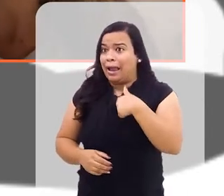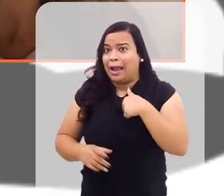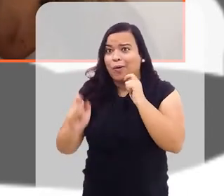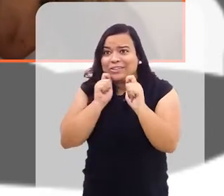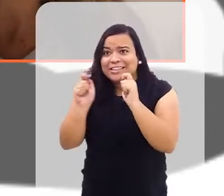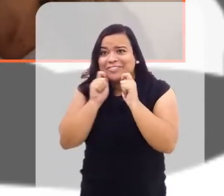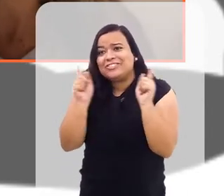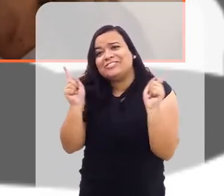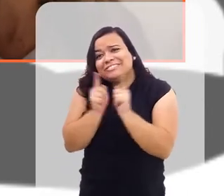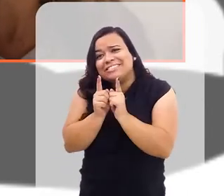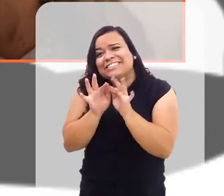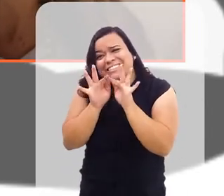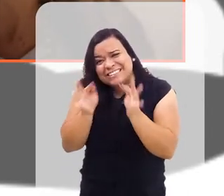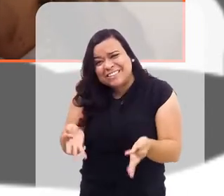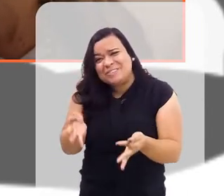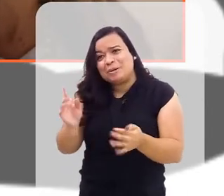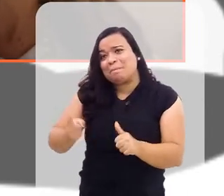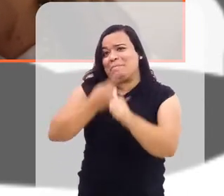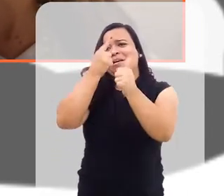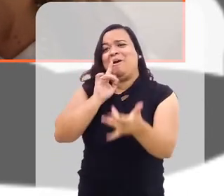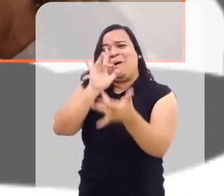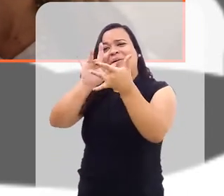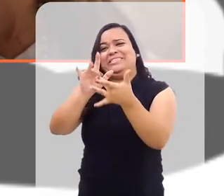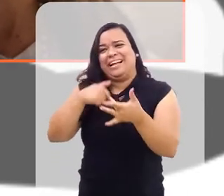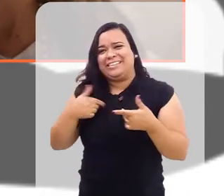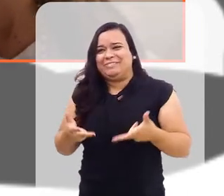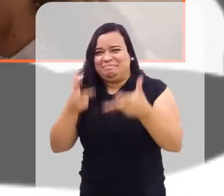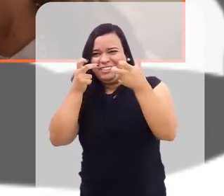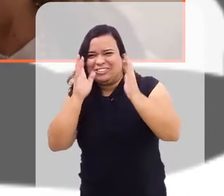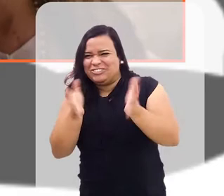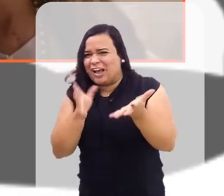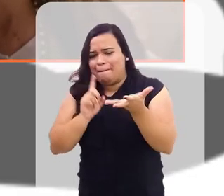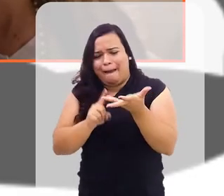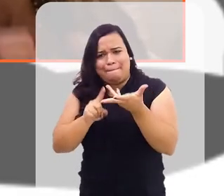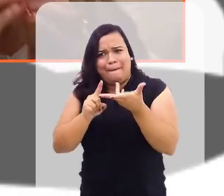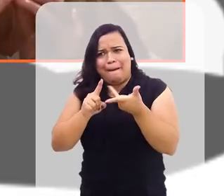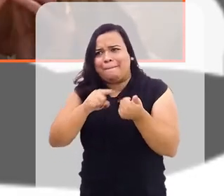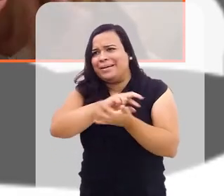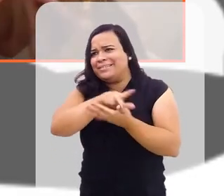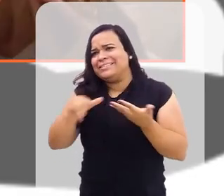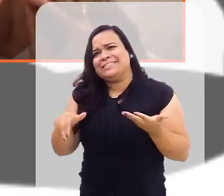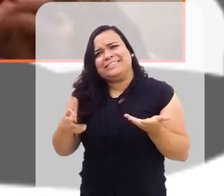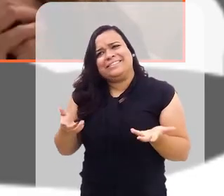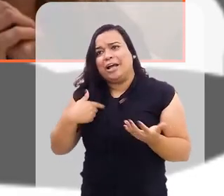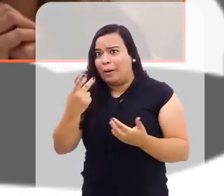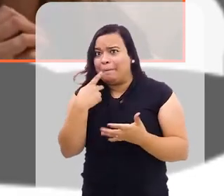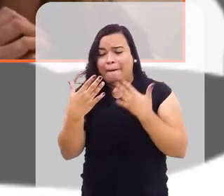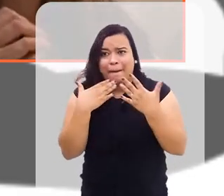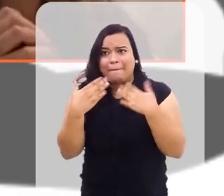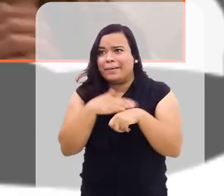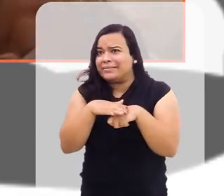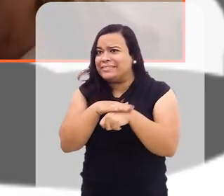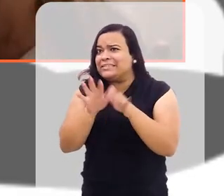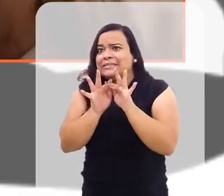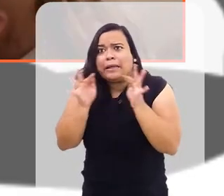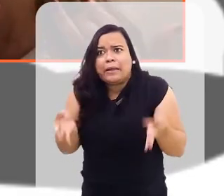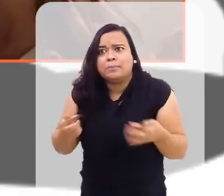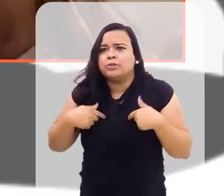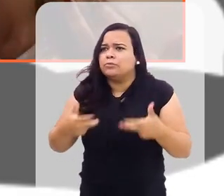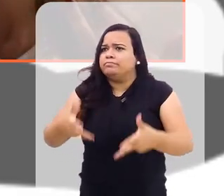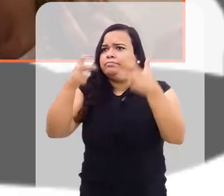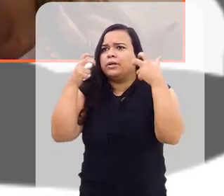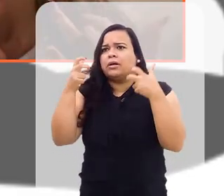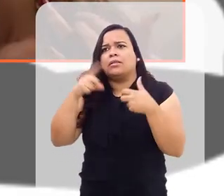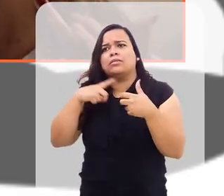breve entrevista, né, nosso primeiro contato, eu já posso captar, por esse mini preâmbulo que você deu, um pouco